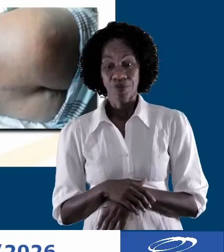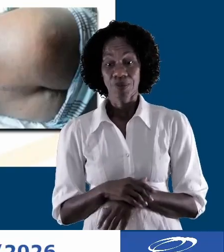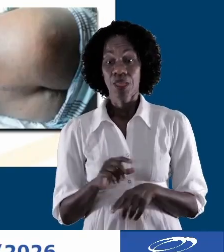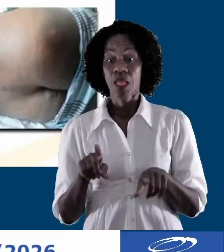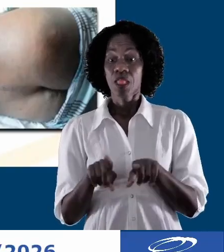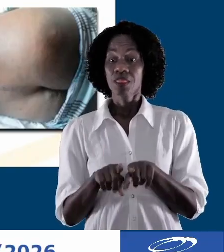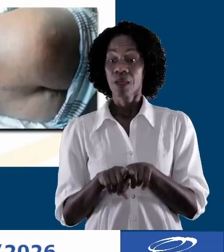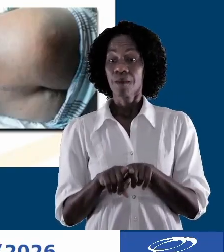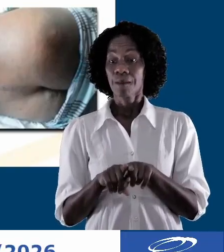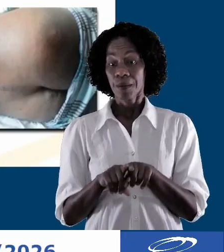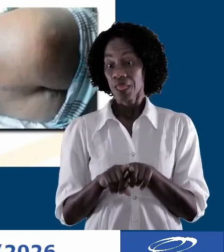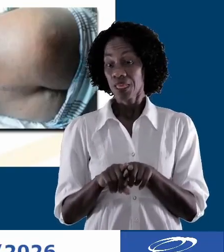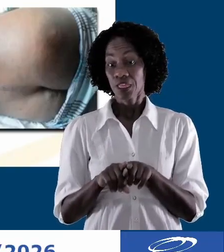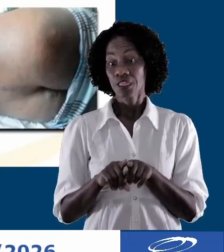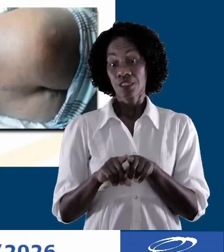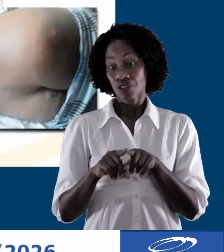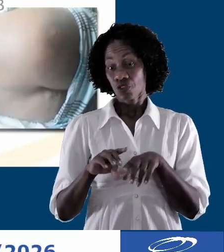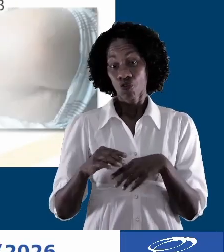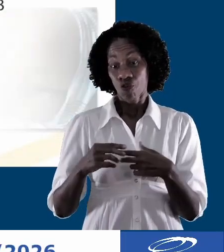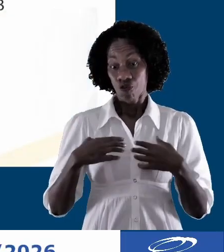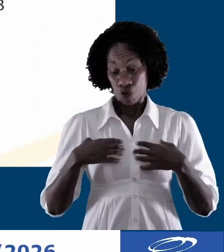região glútea.